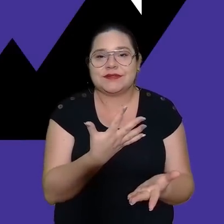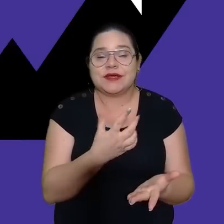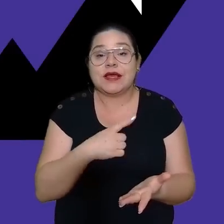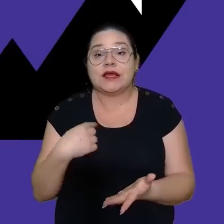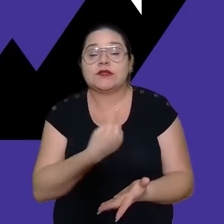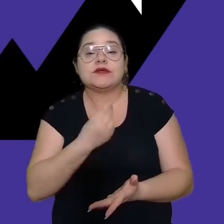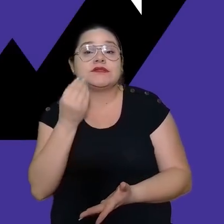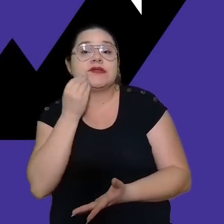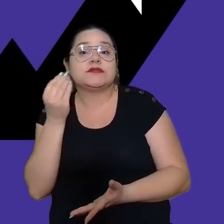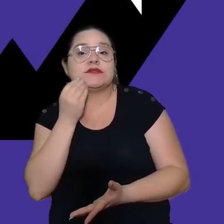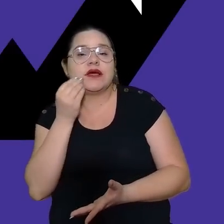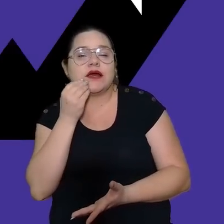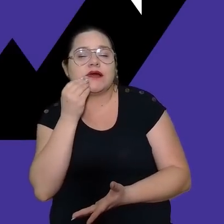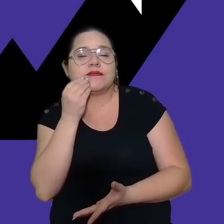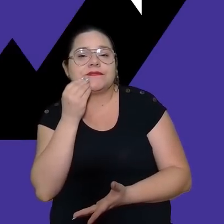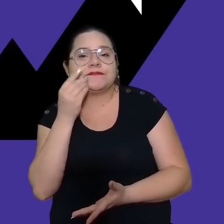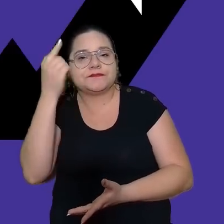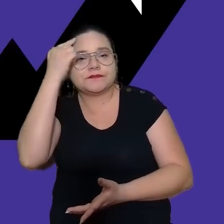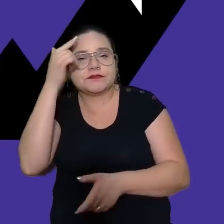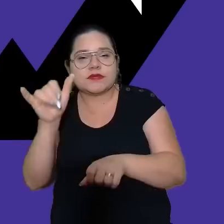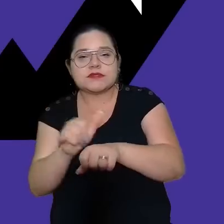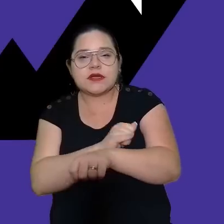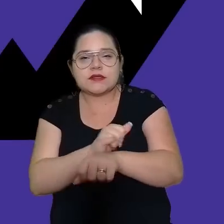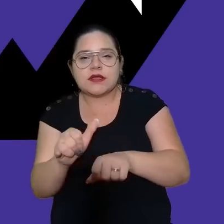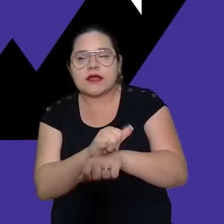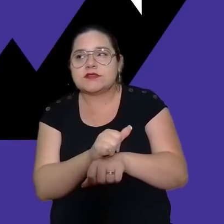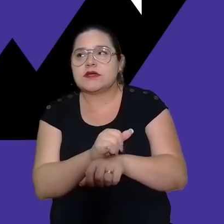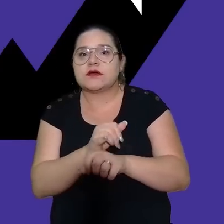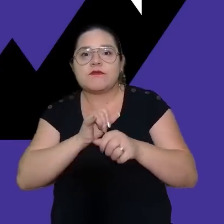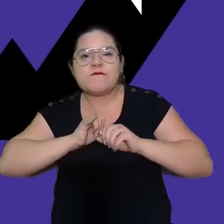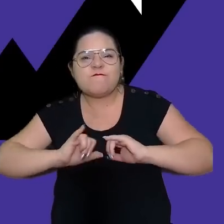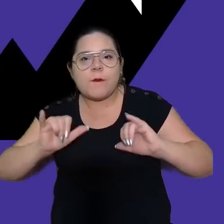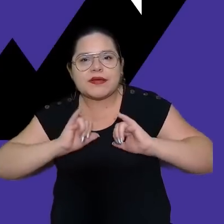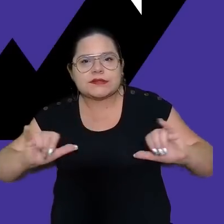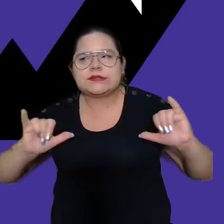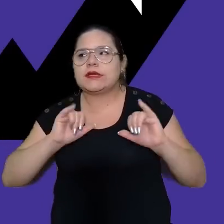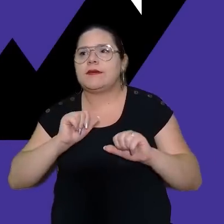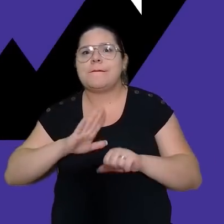uma maneira mais informação, com mais clareza,